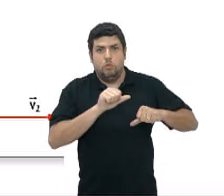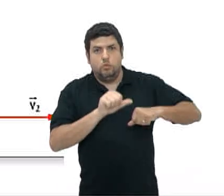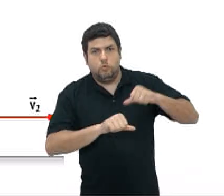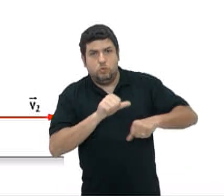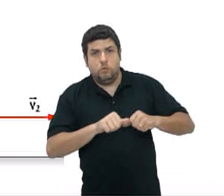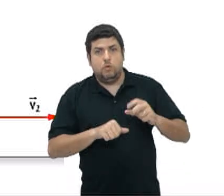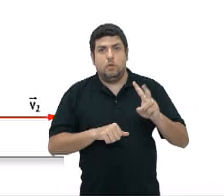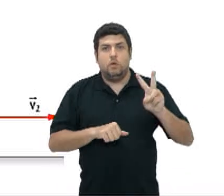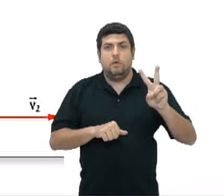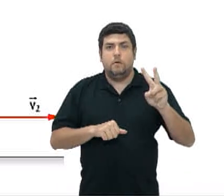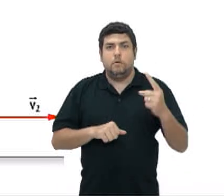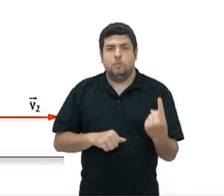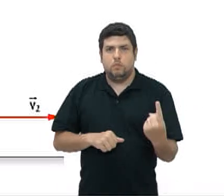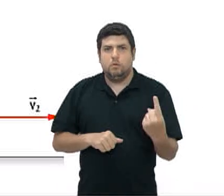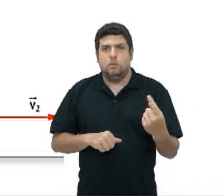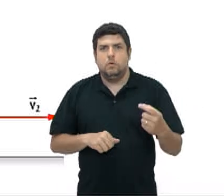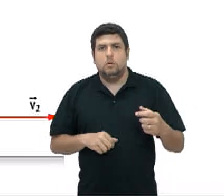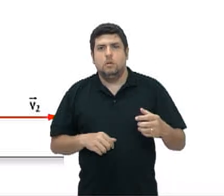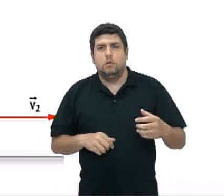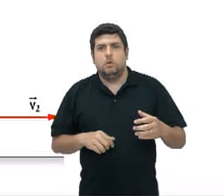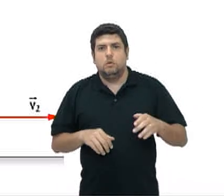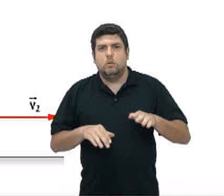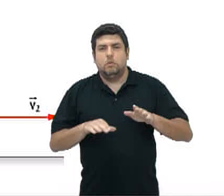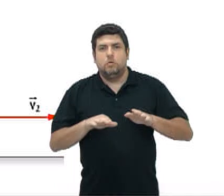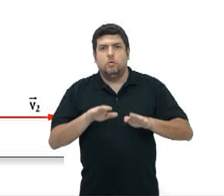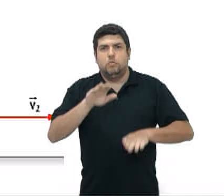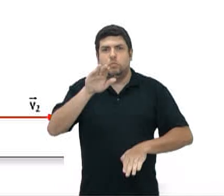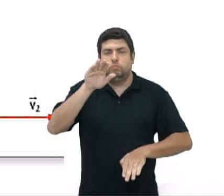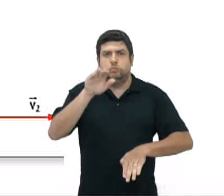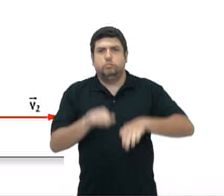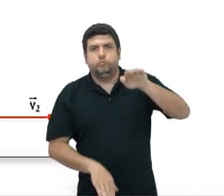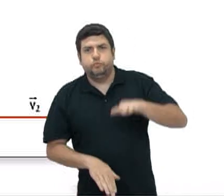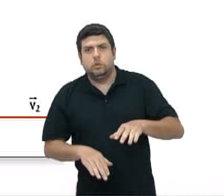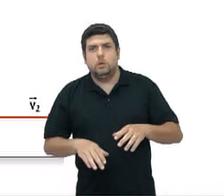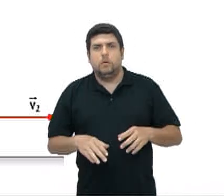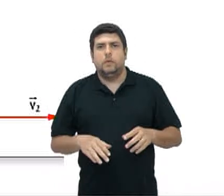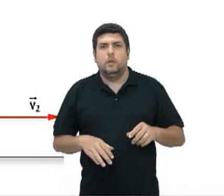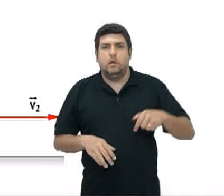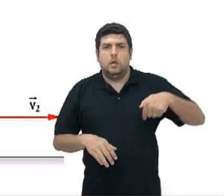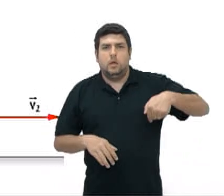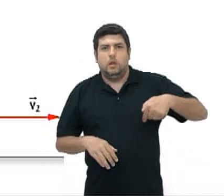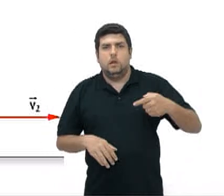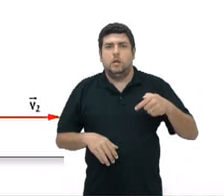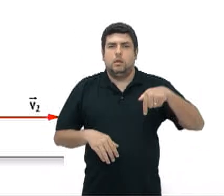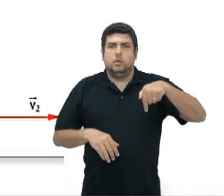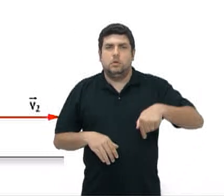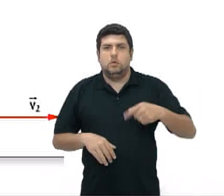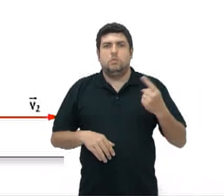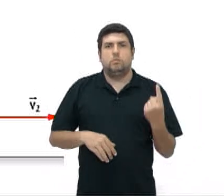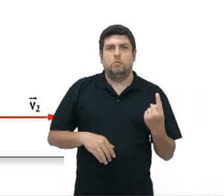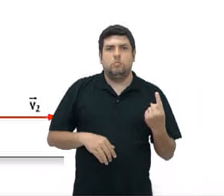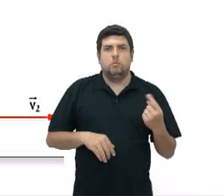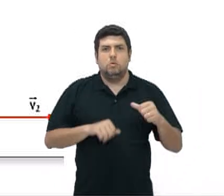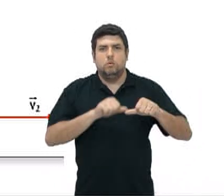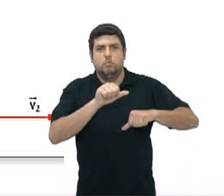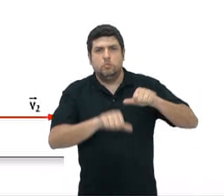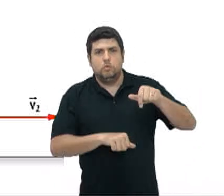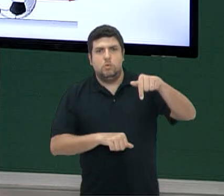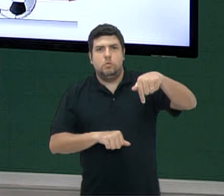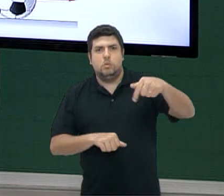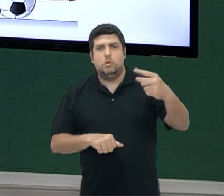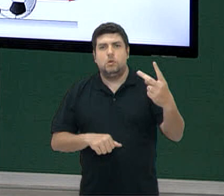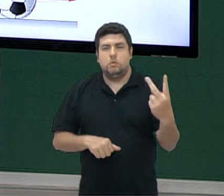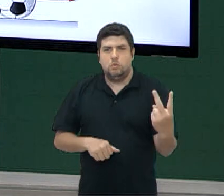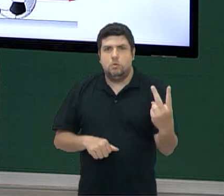movimento Q1 para Q2. Eu quero que vocês observem o seguinte, que a velocidade mude para o